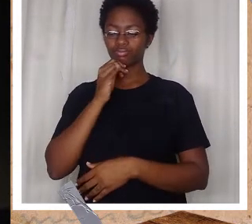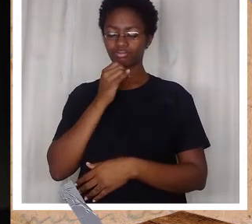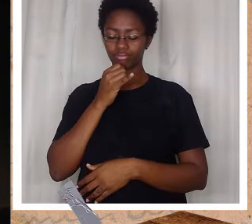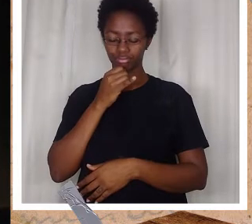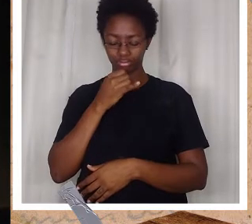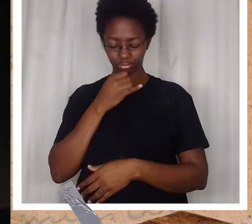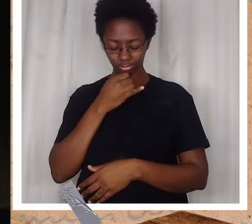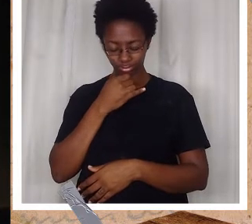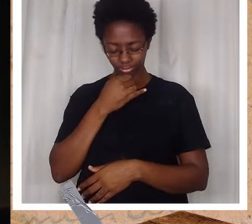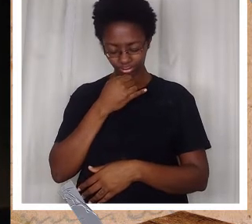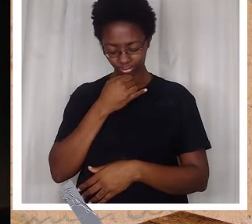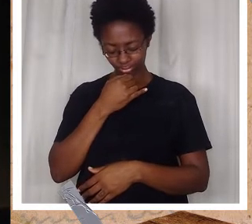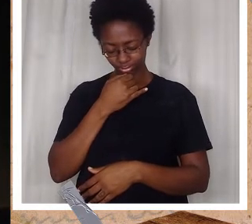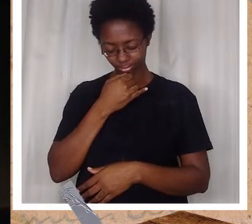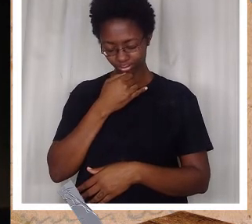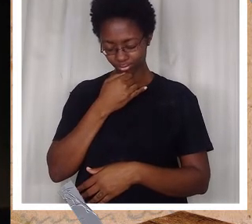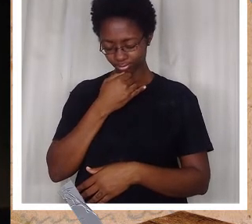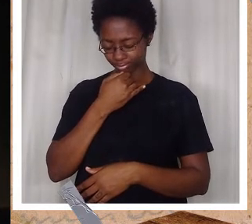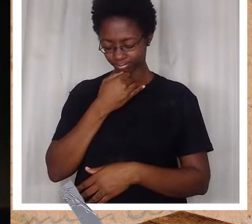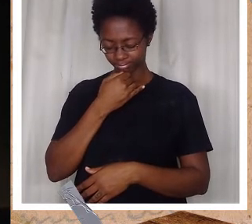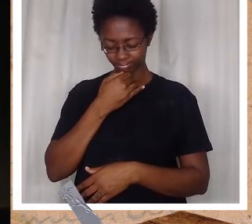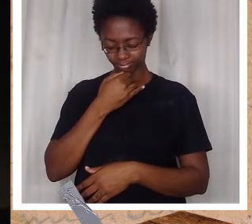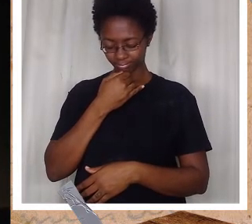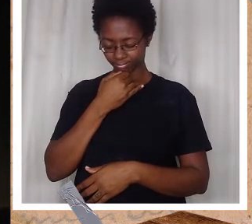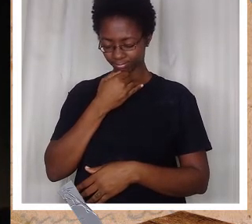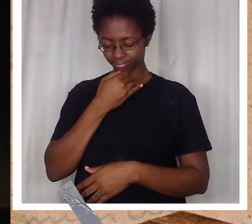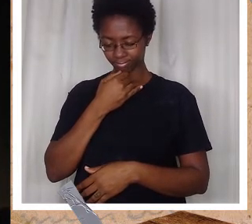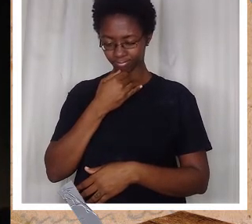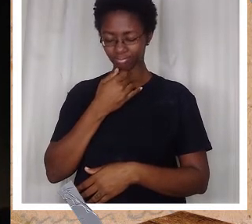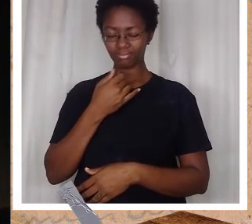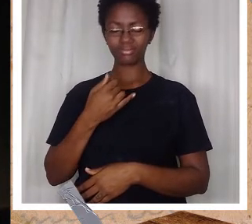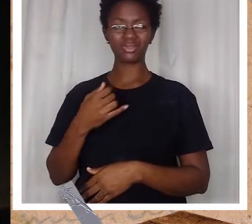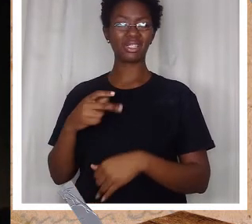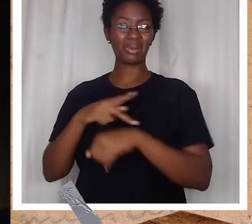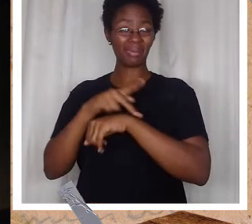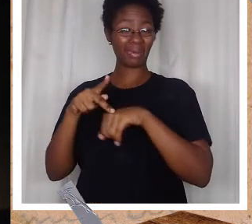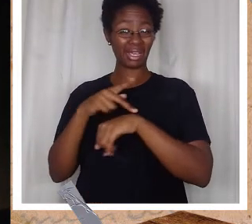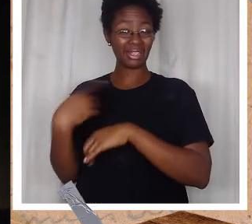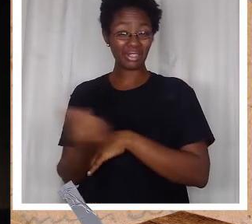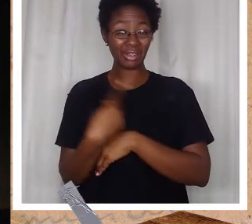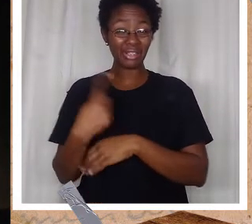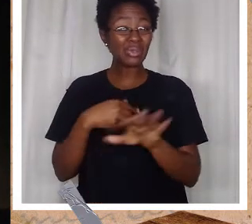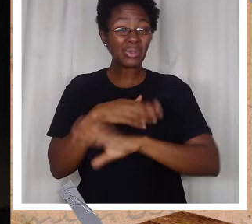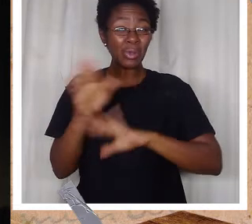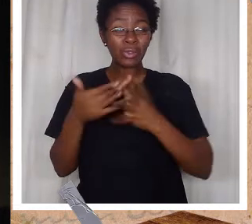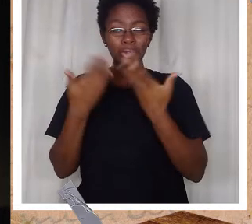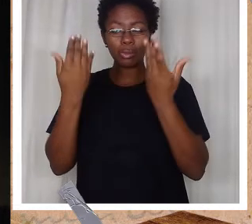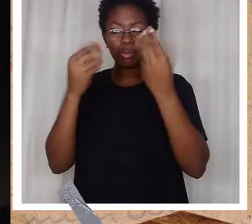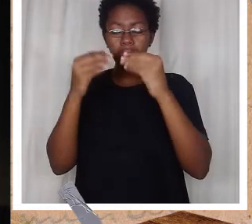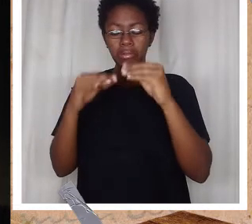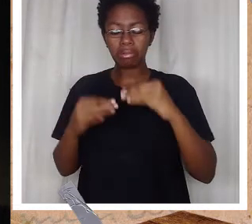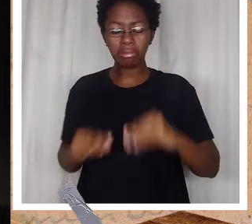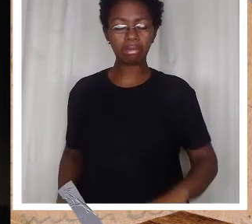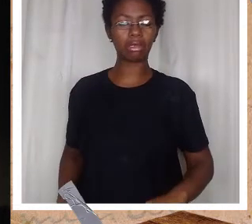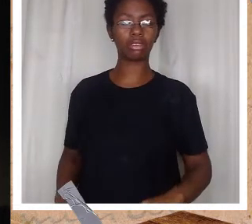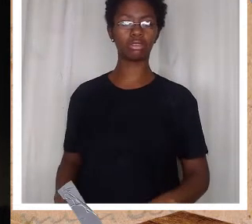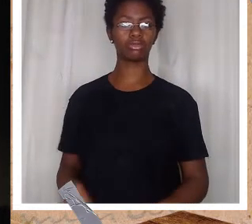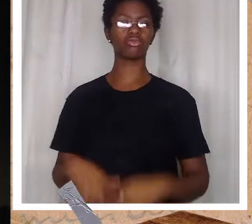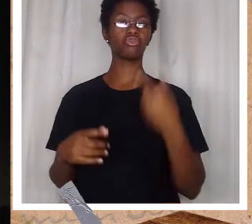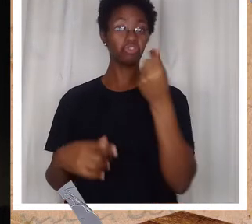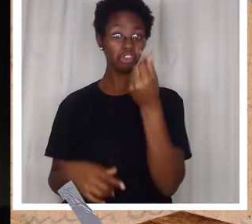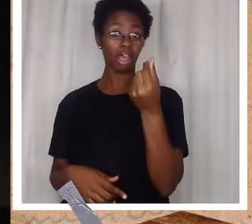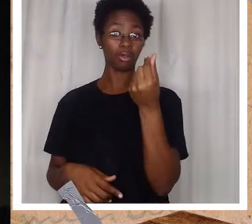Sem ação com a vida. O nosso país tudo está enfraquecendo. O dinheiro é